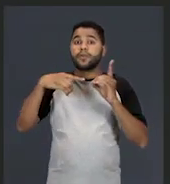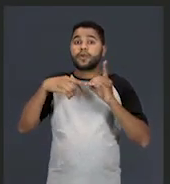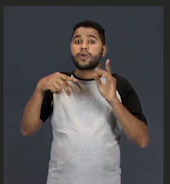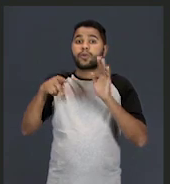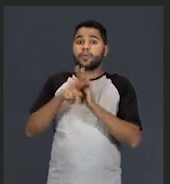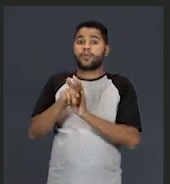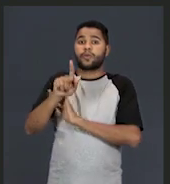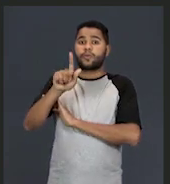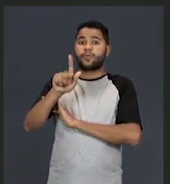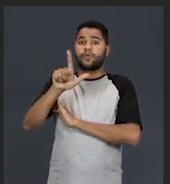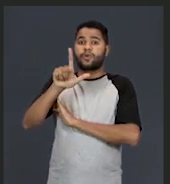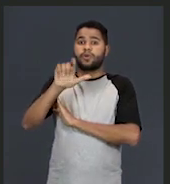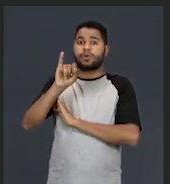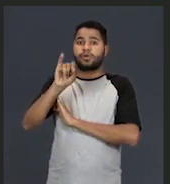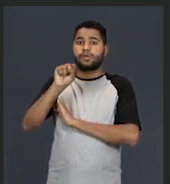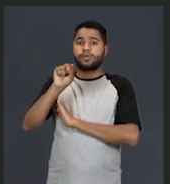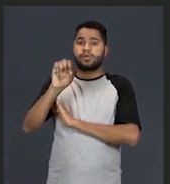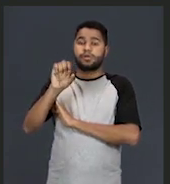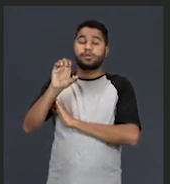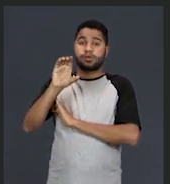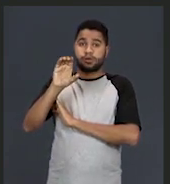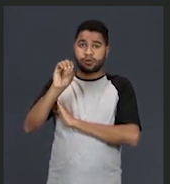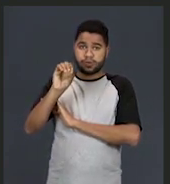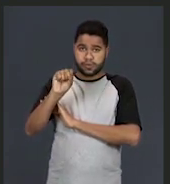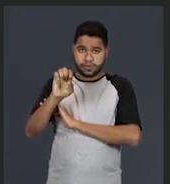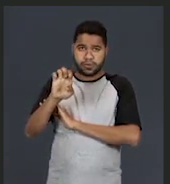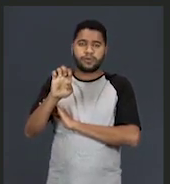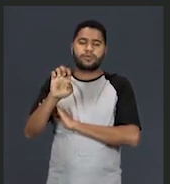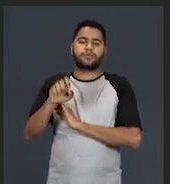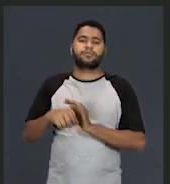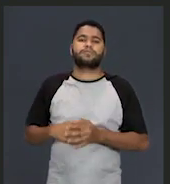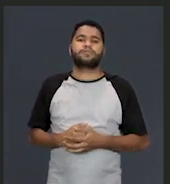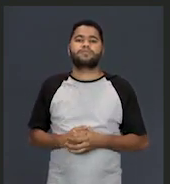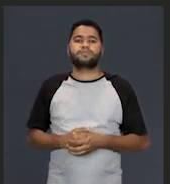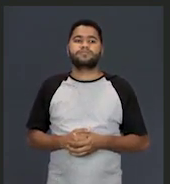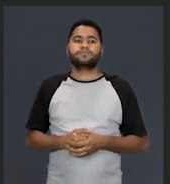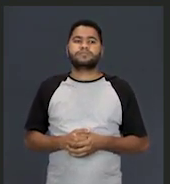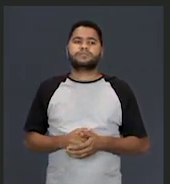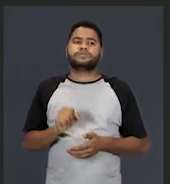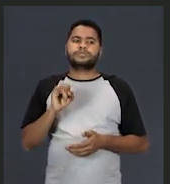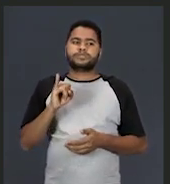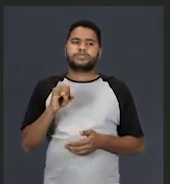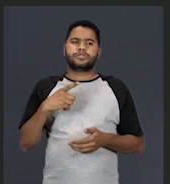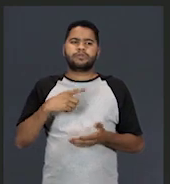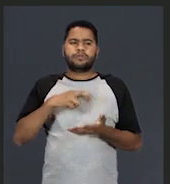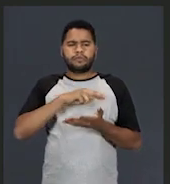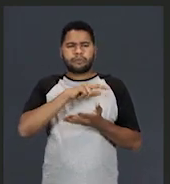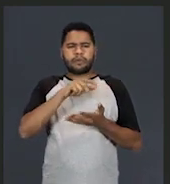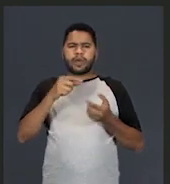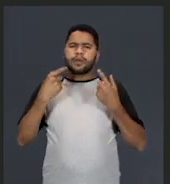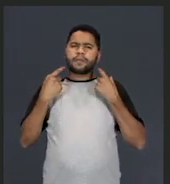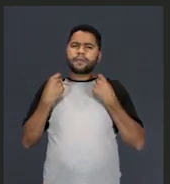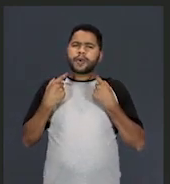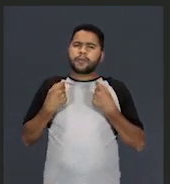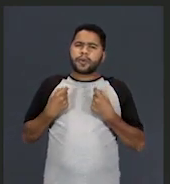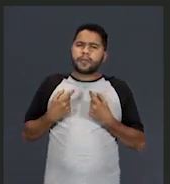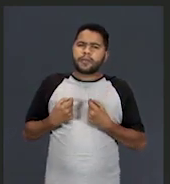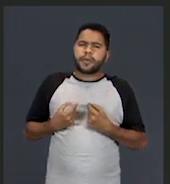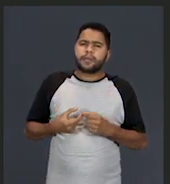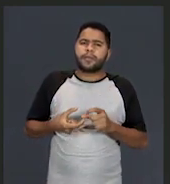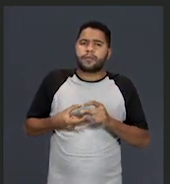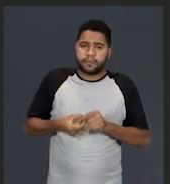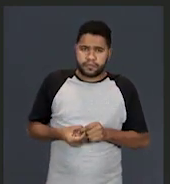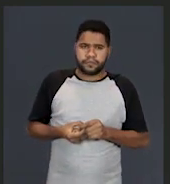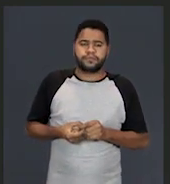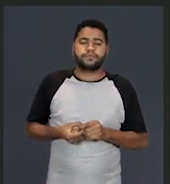Então, uma bolinha é uma molécula de glicose. Se eu juntar várias moléculas de